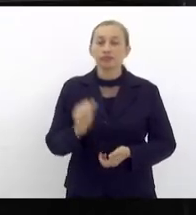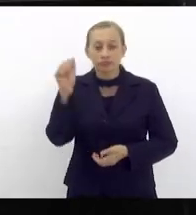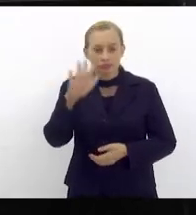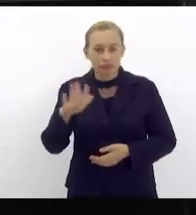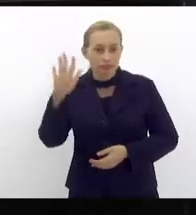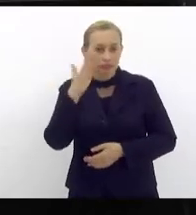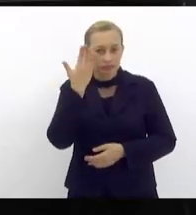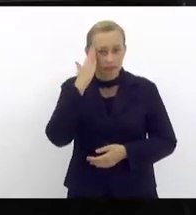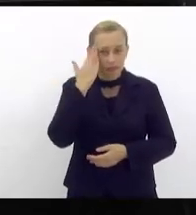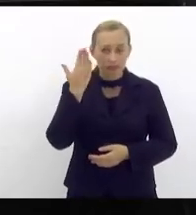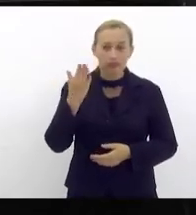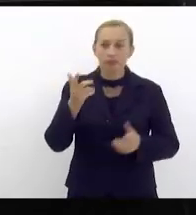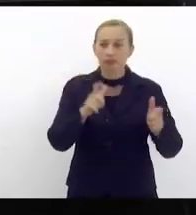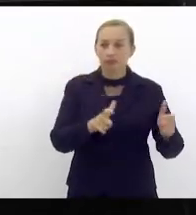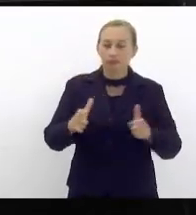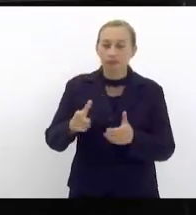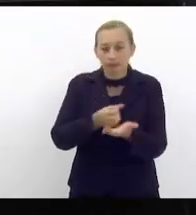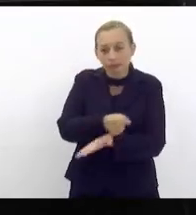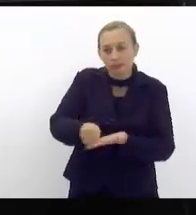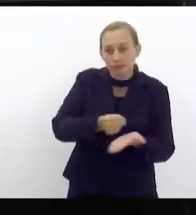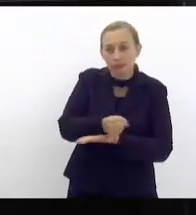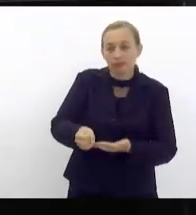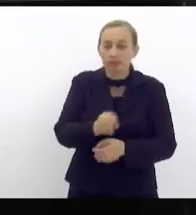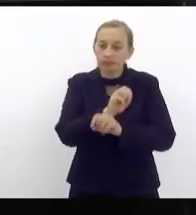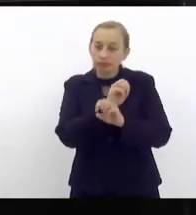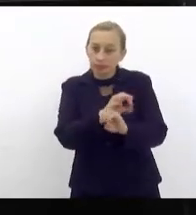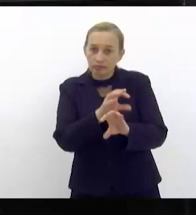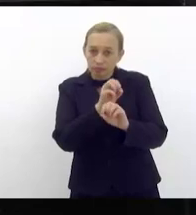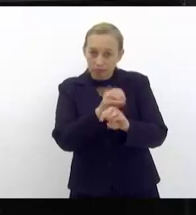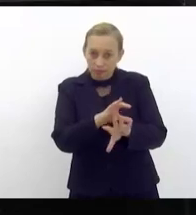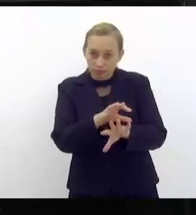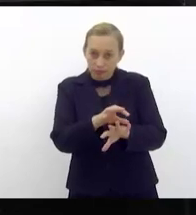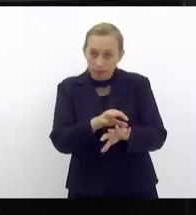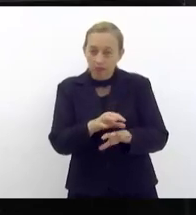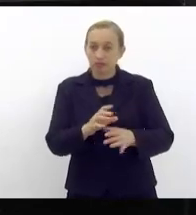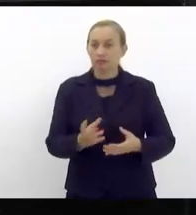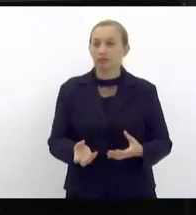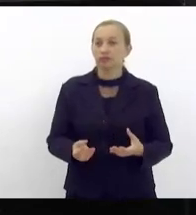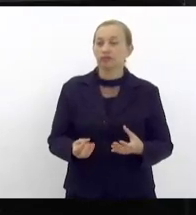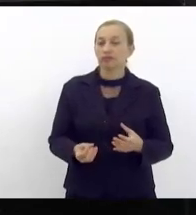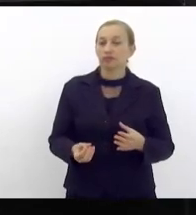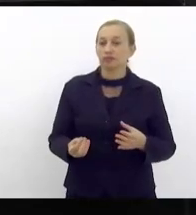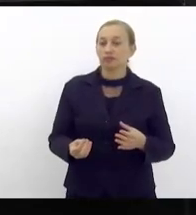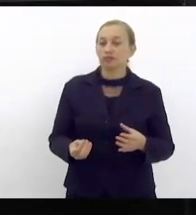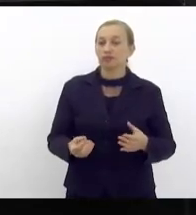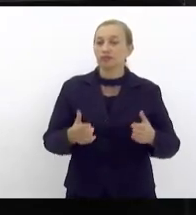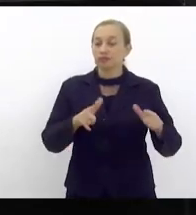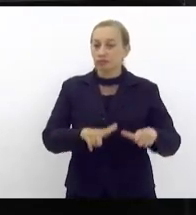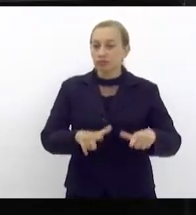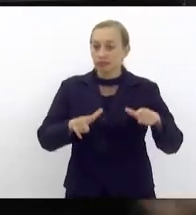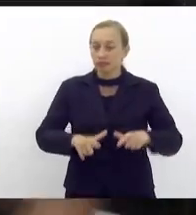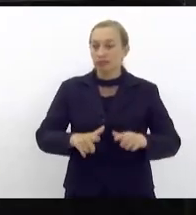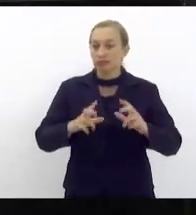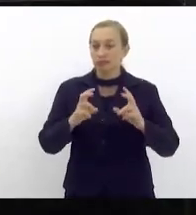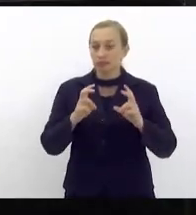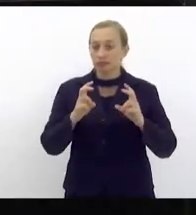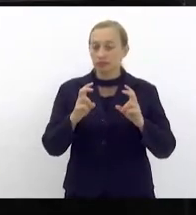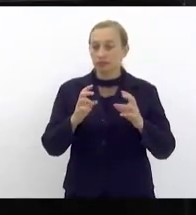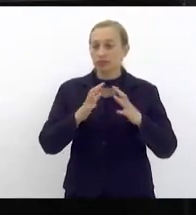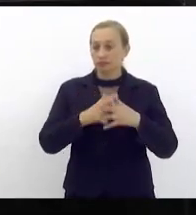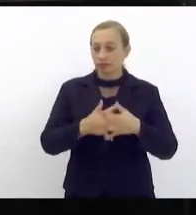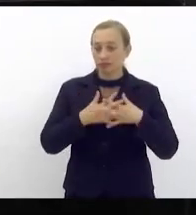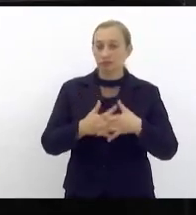das unidades básicas de ensino que estão instaladas em regiões de conflitos serviu para